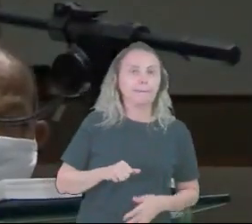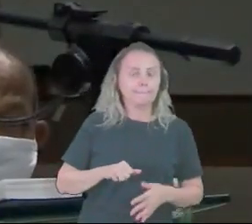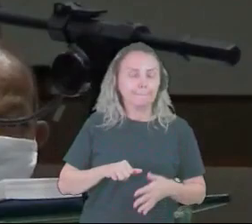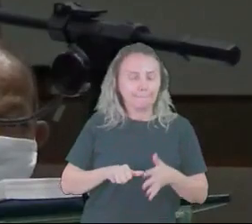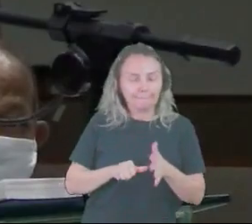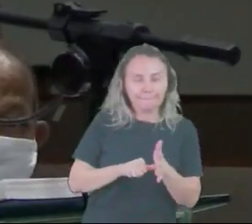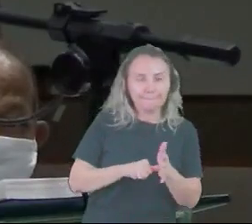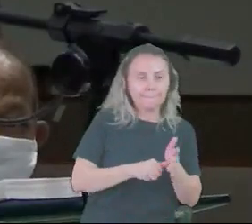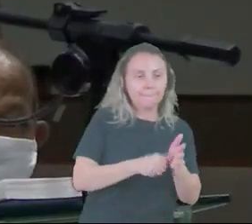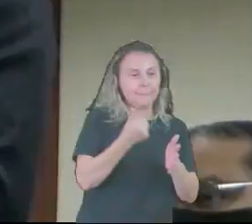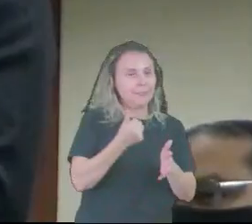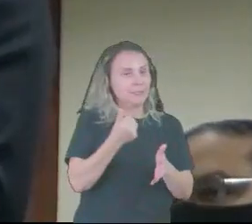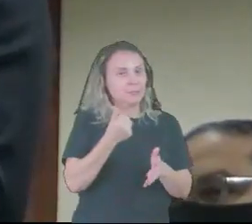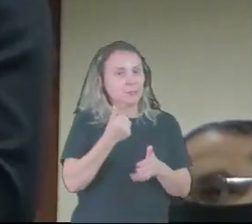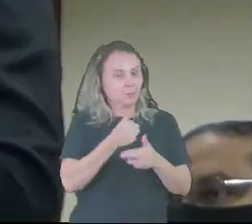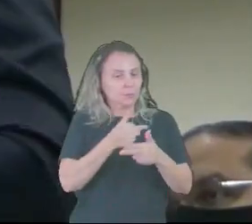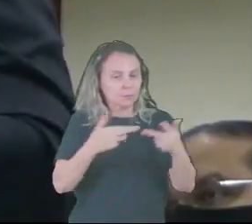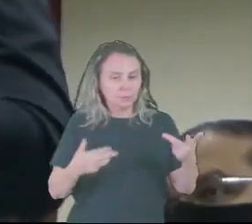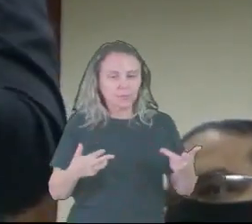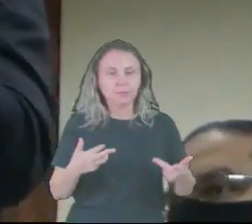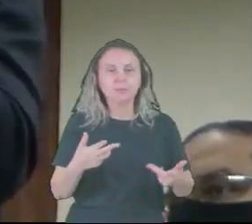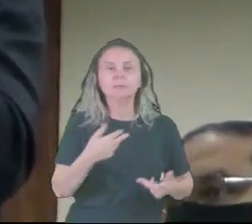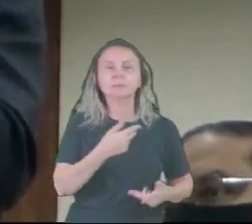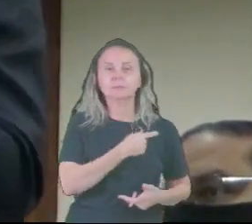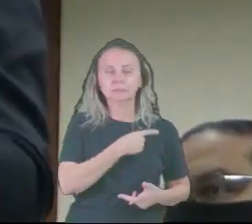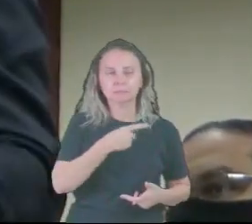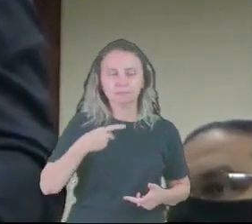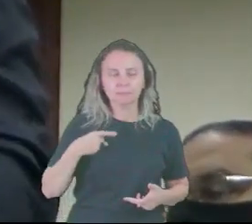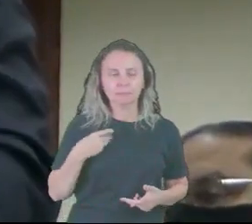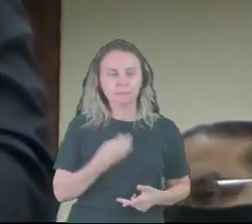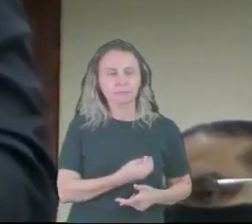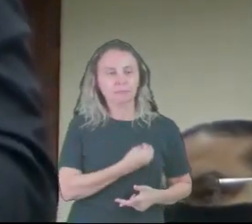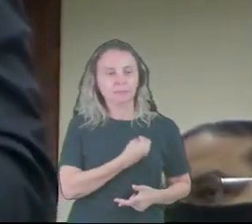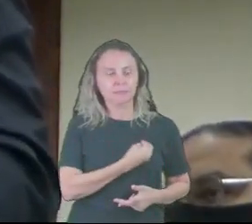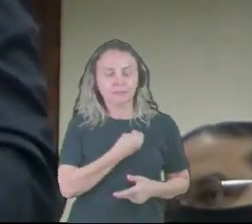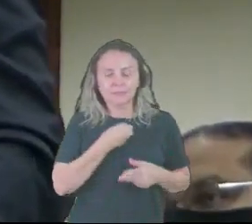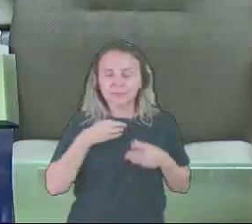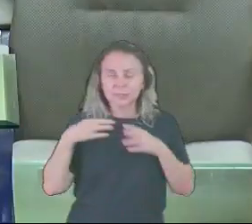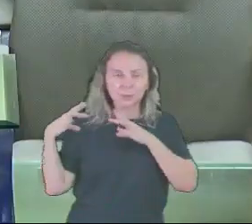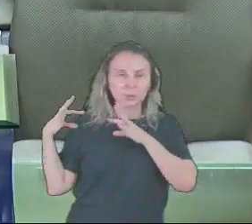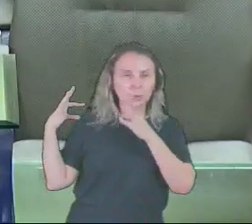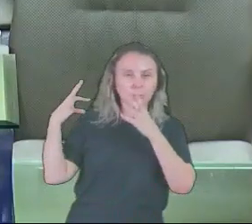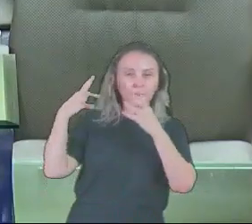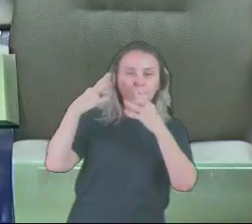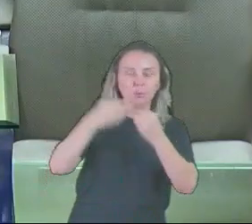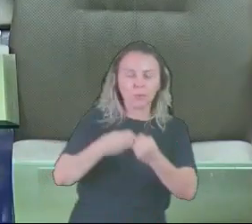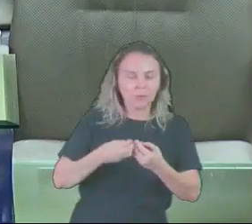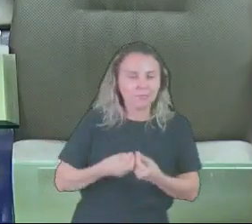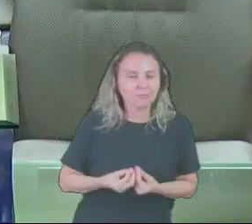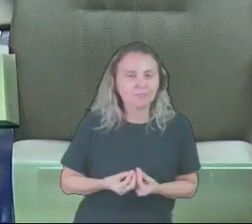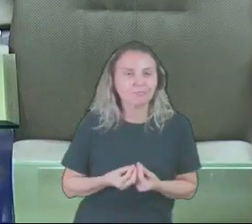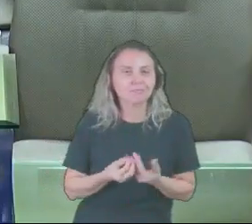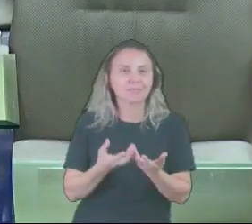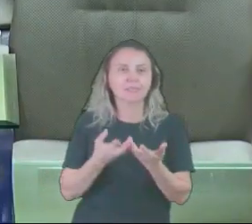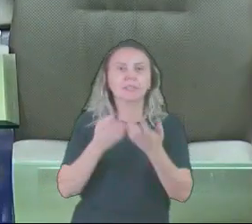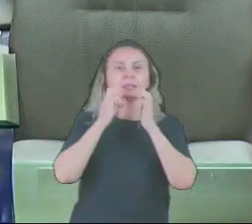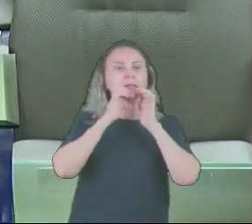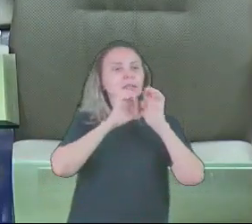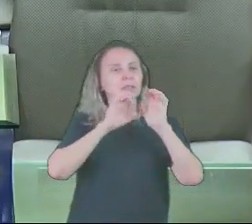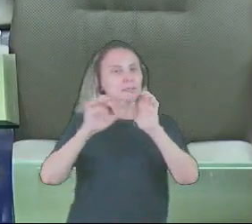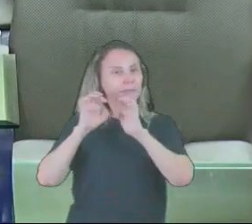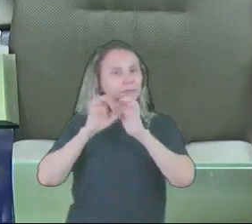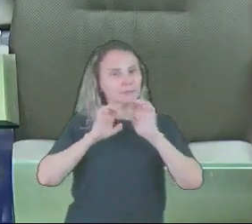é um homem que de voltou a vida toda o evangelho o homem que apesar do seu trabalho